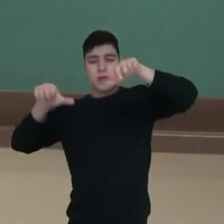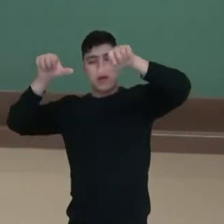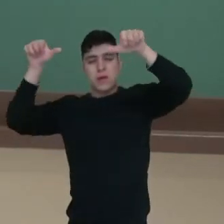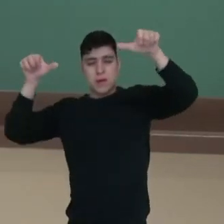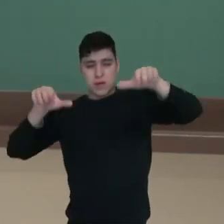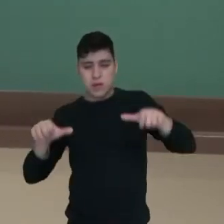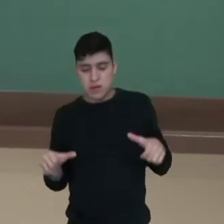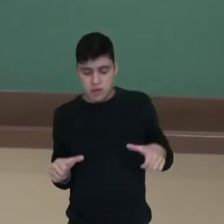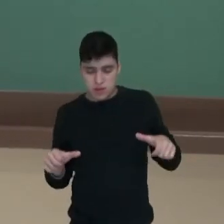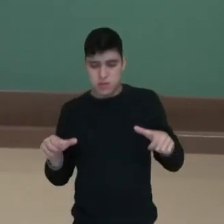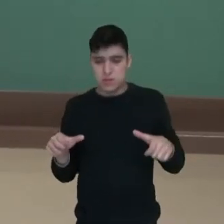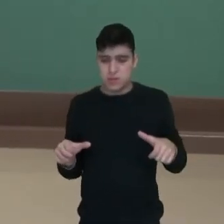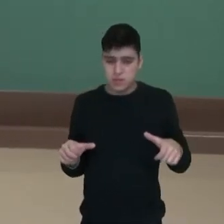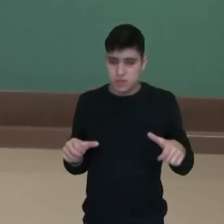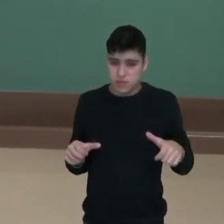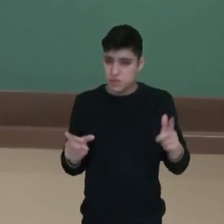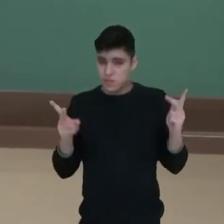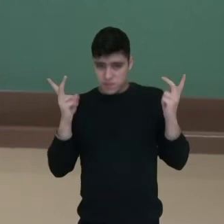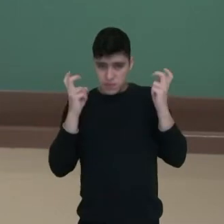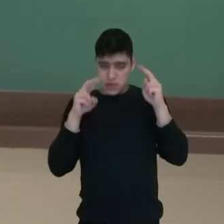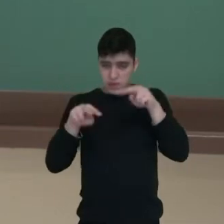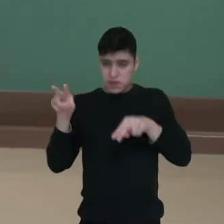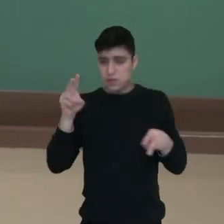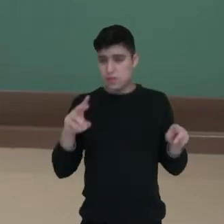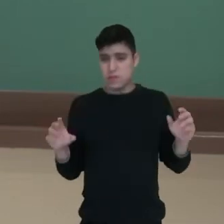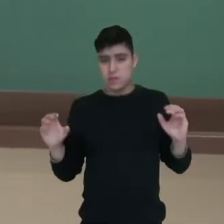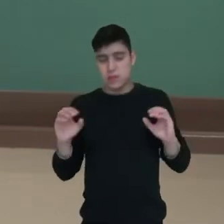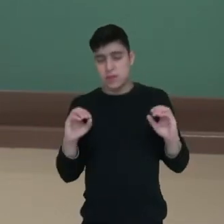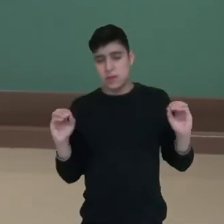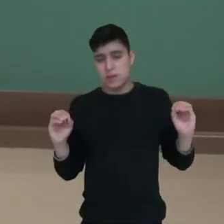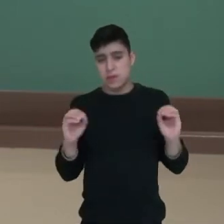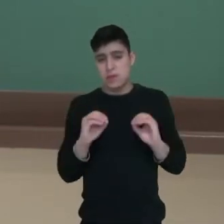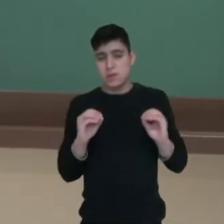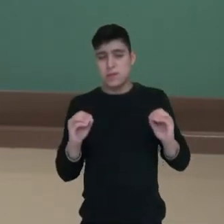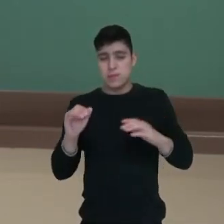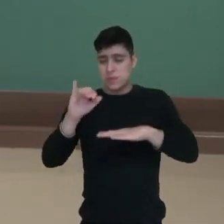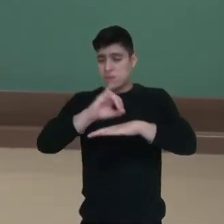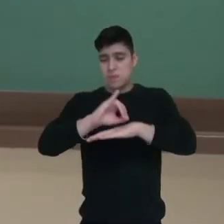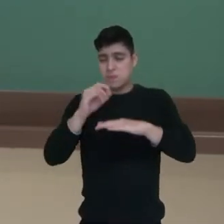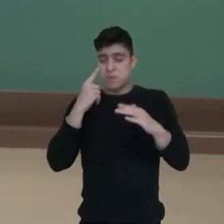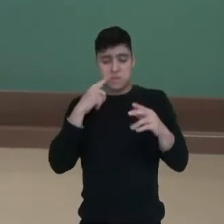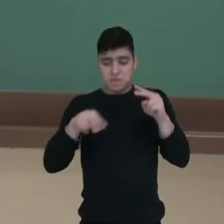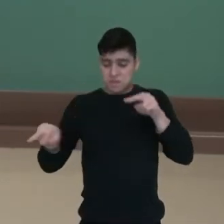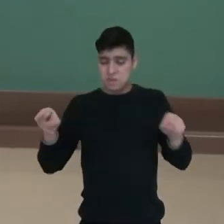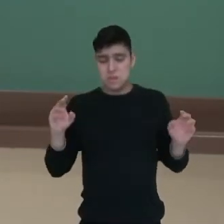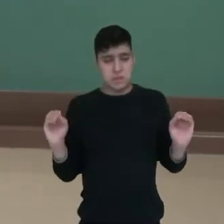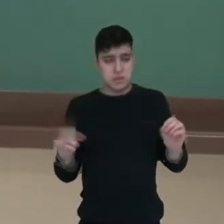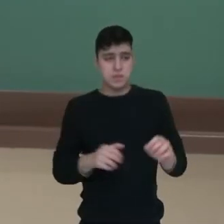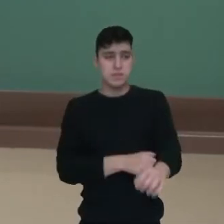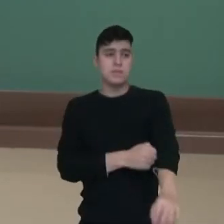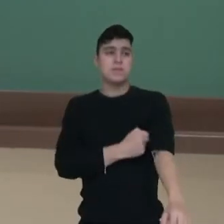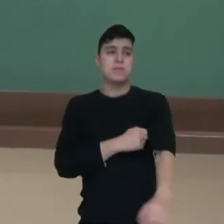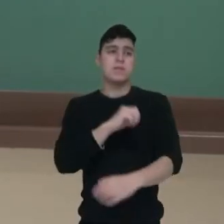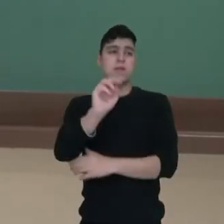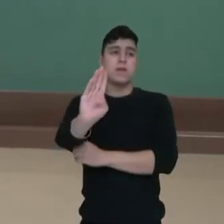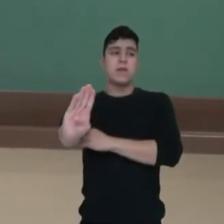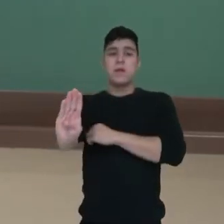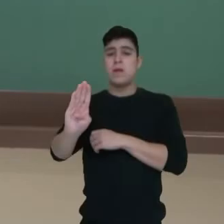formato, articular um formato ali, visualizar um formato de algum objeto que está à sua frente.